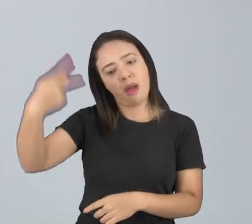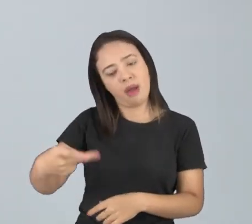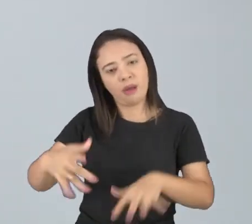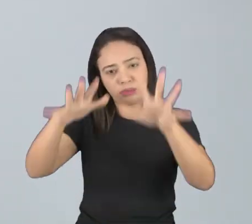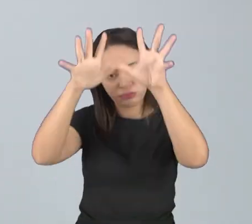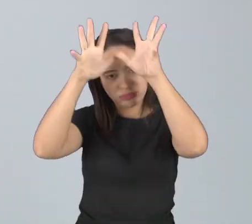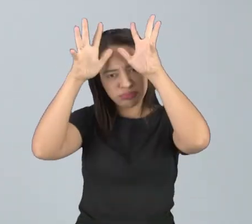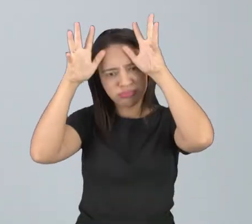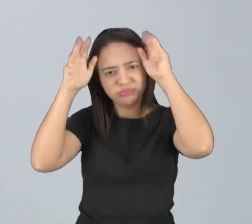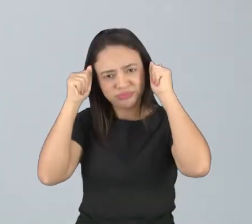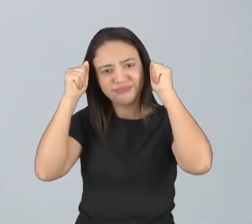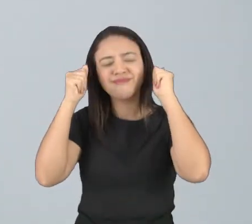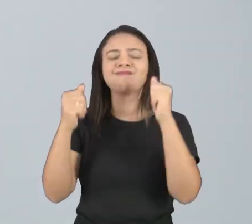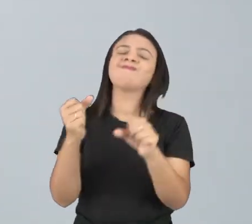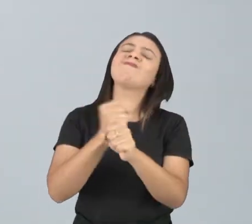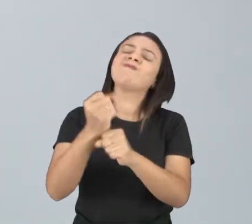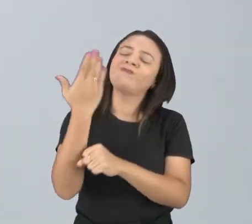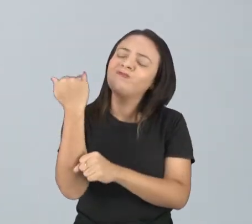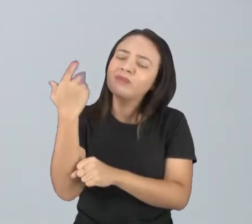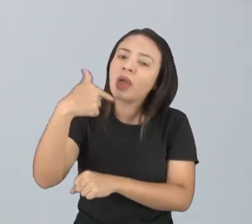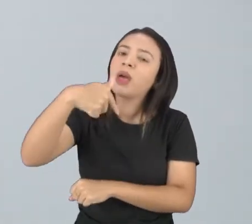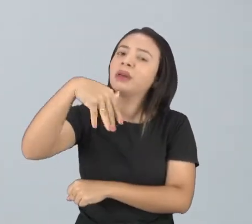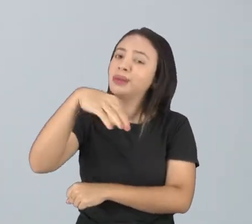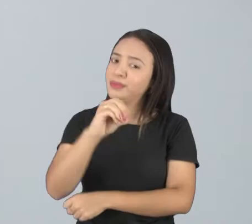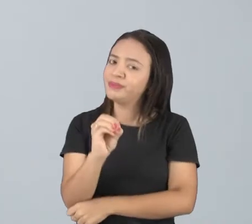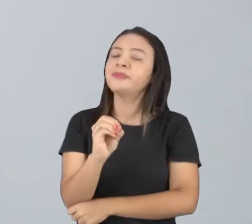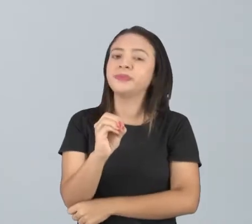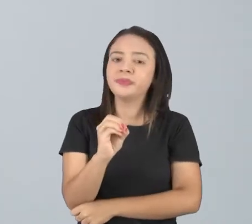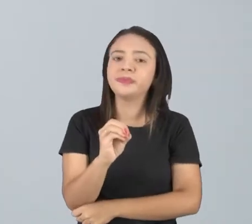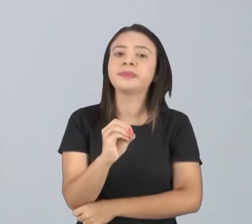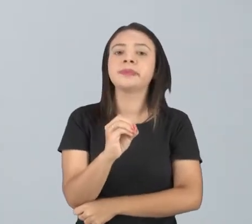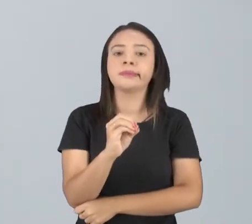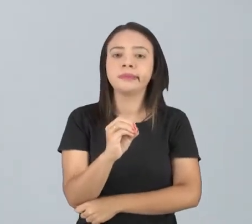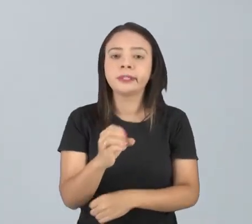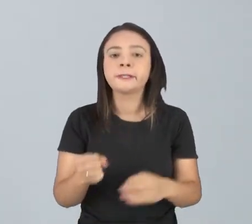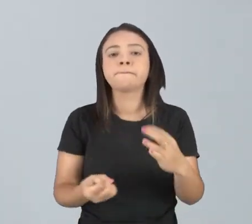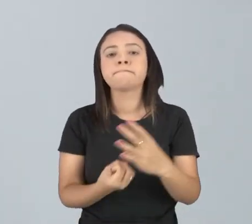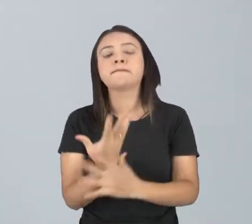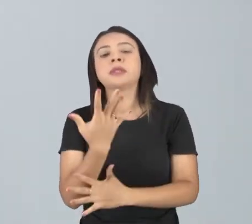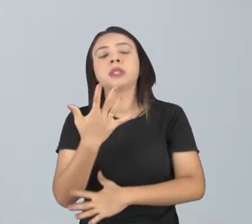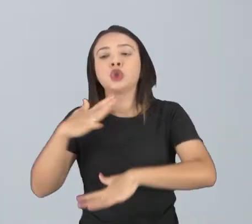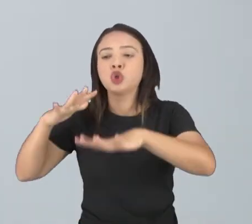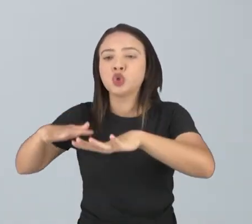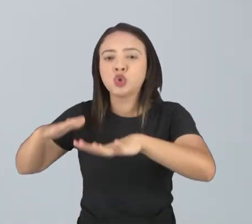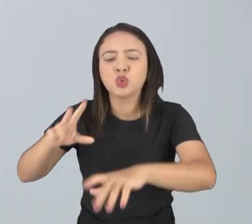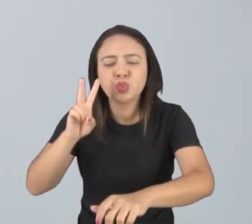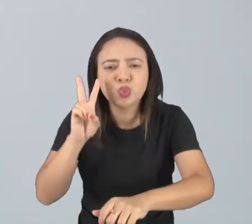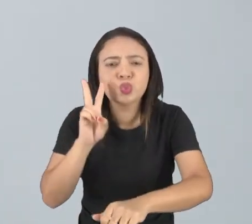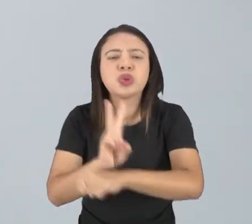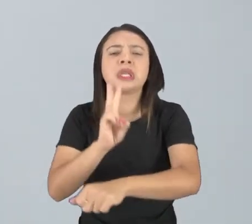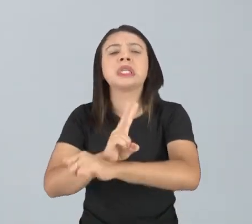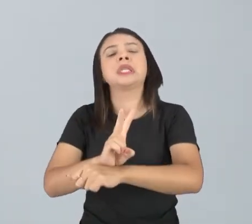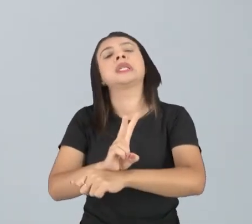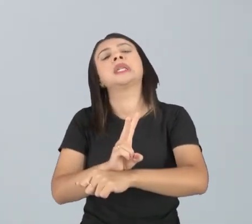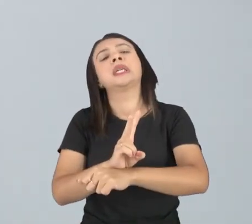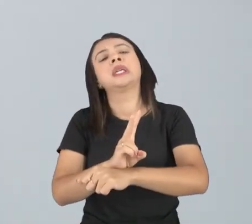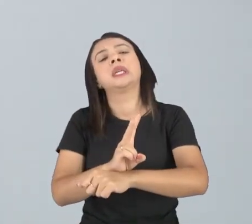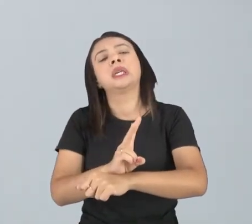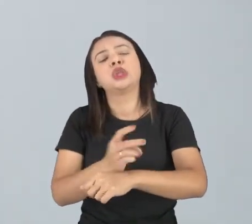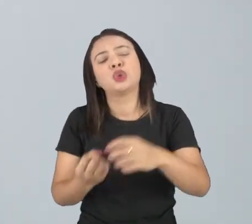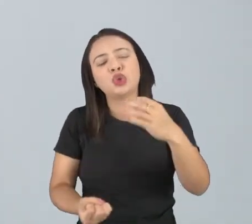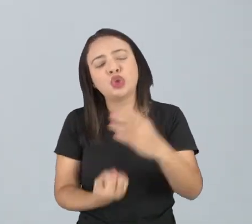lá desde da década de 70, com os movimentos socioambientais, com o surgimento da figura